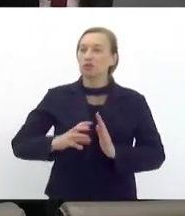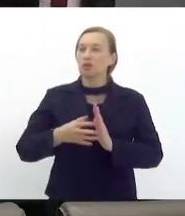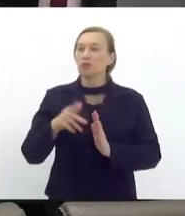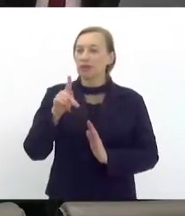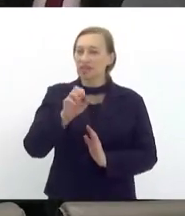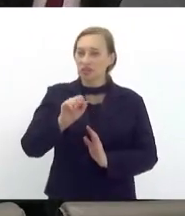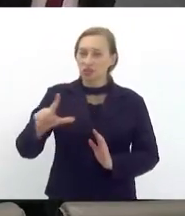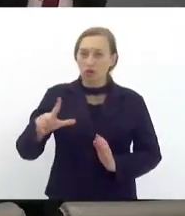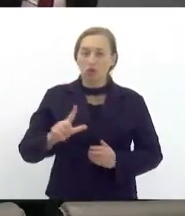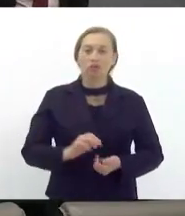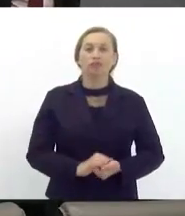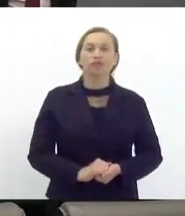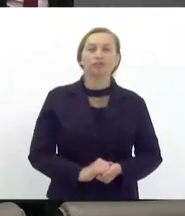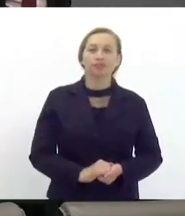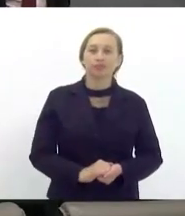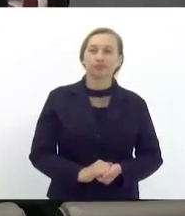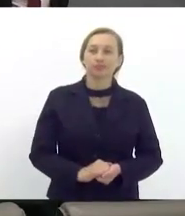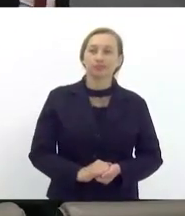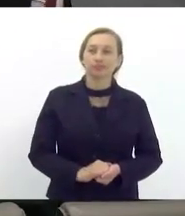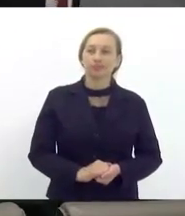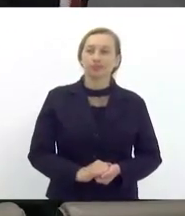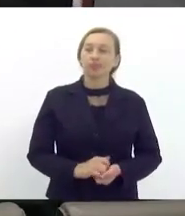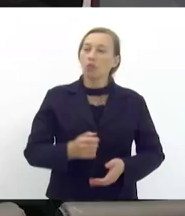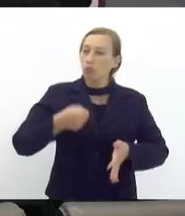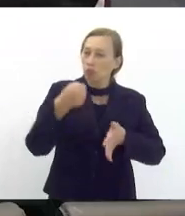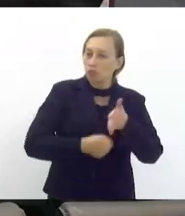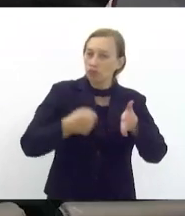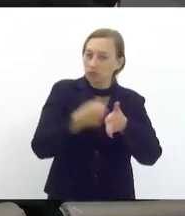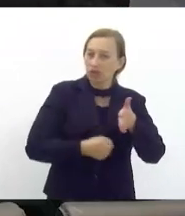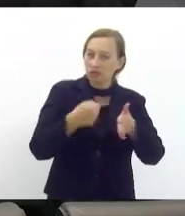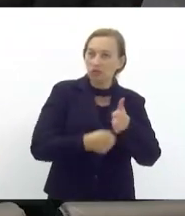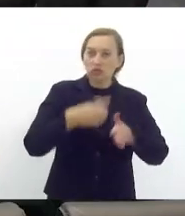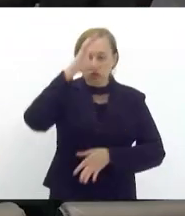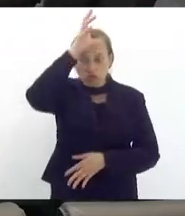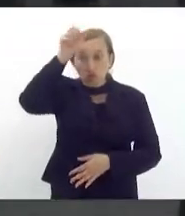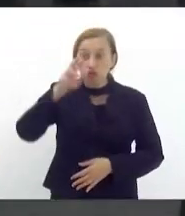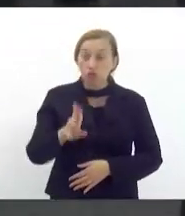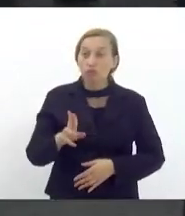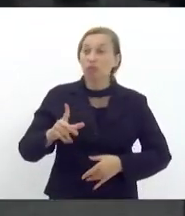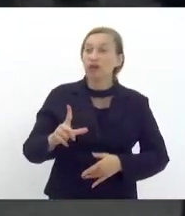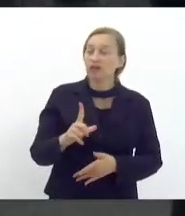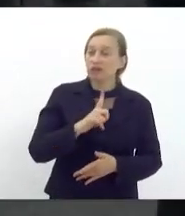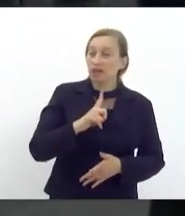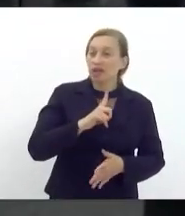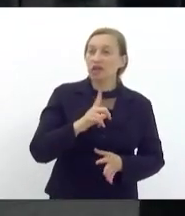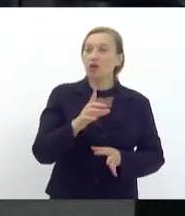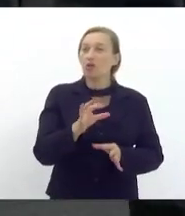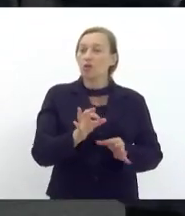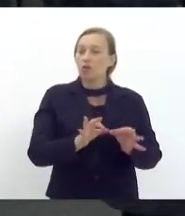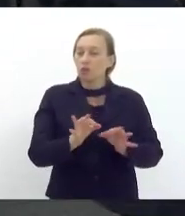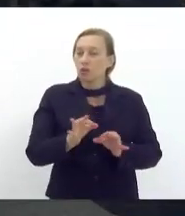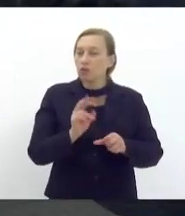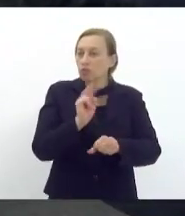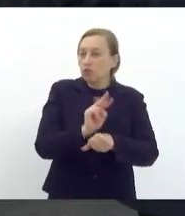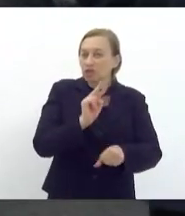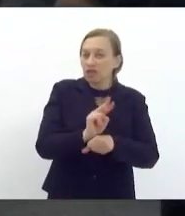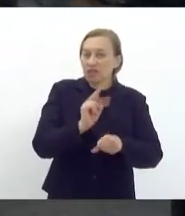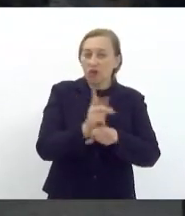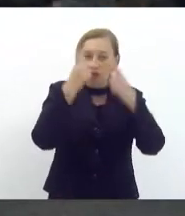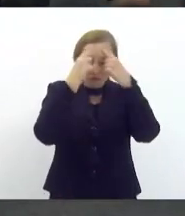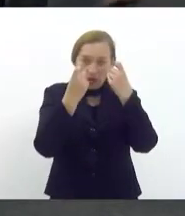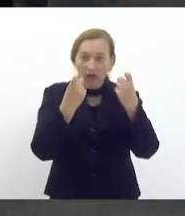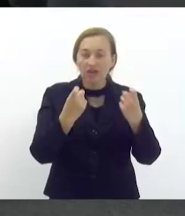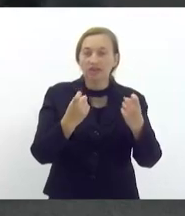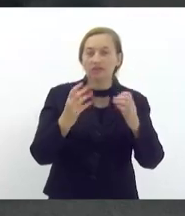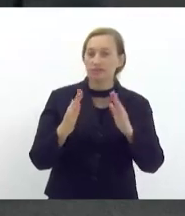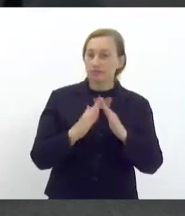da bancada do PSOL a gente tem lutado muito tia Jô para que haja um programa de prevenção à violência nas